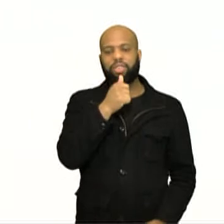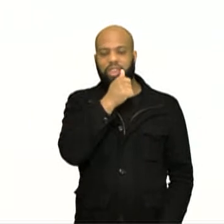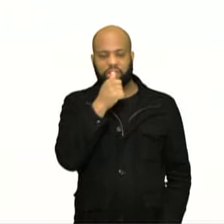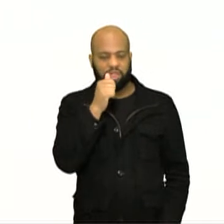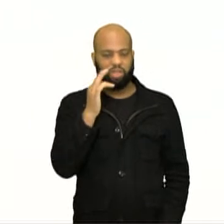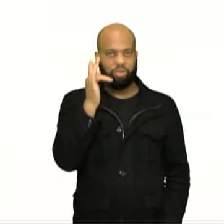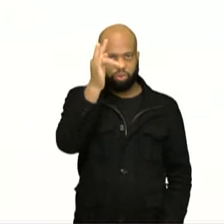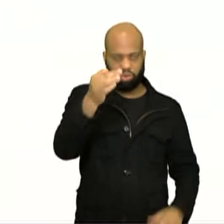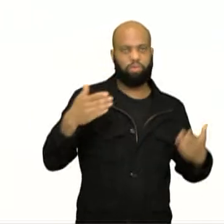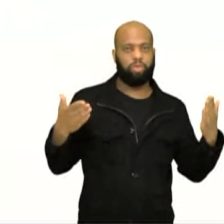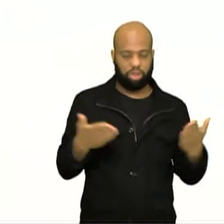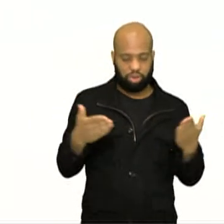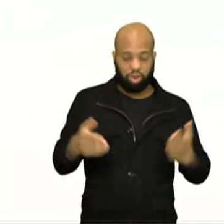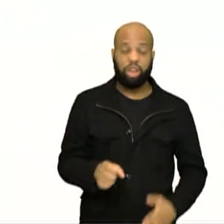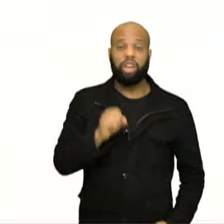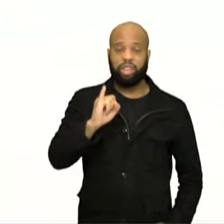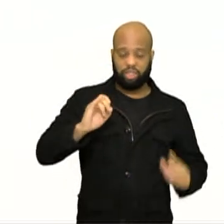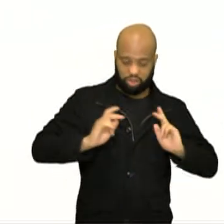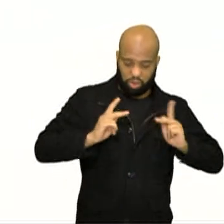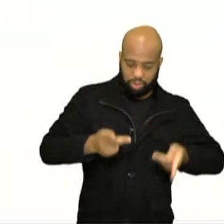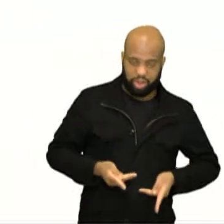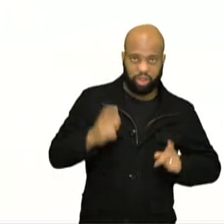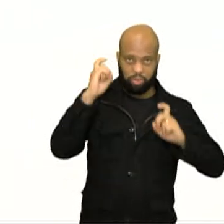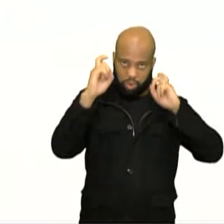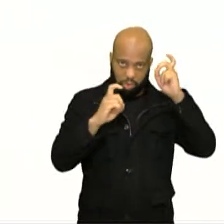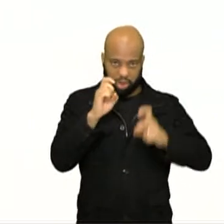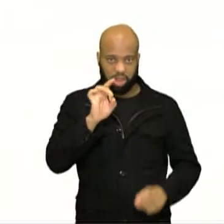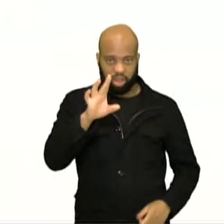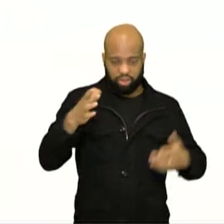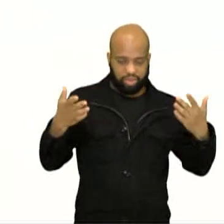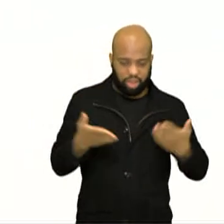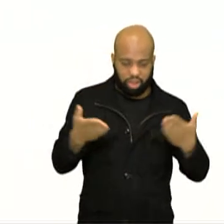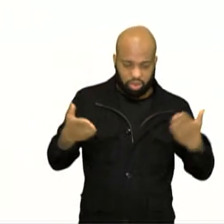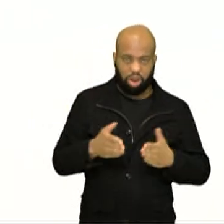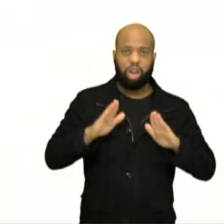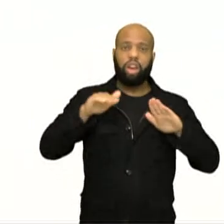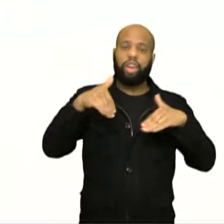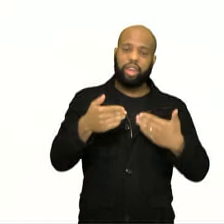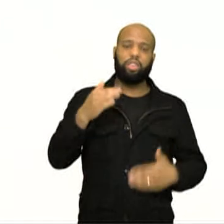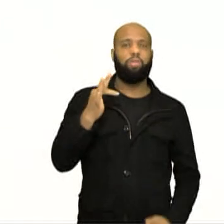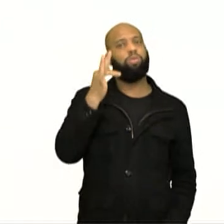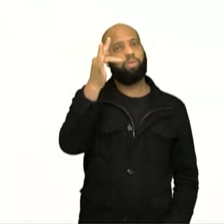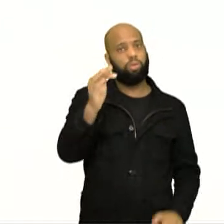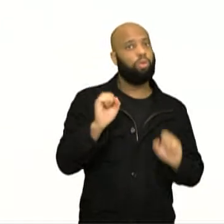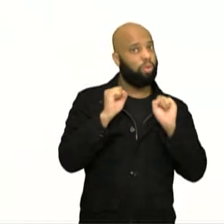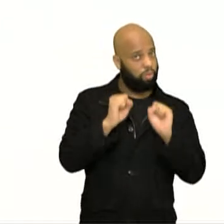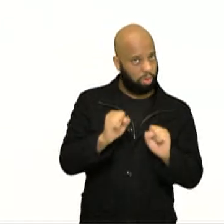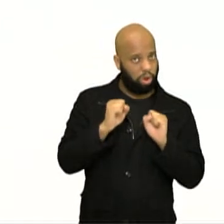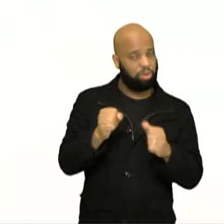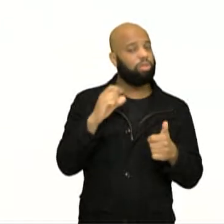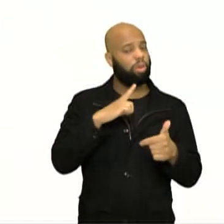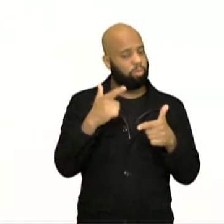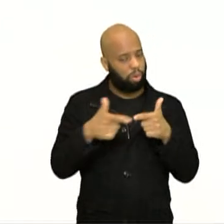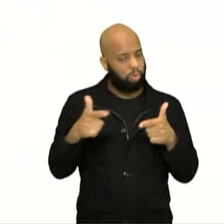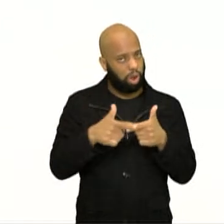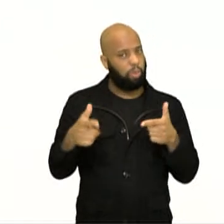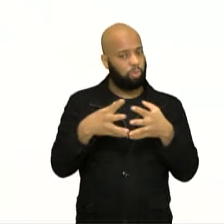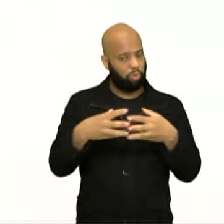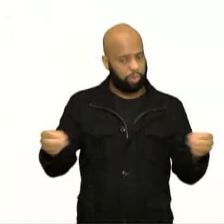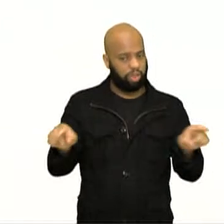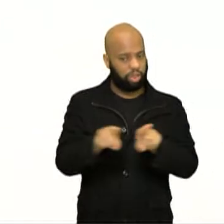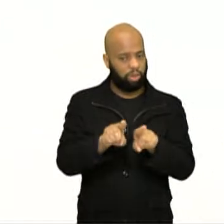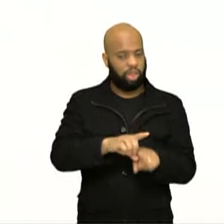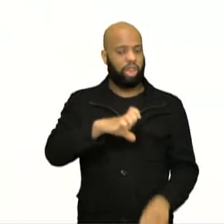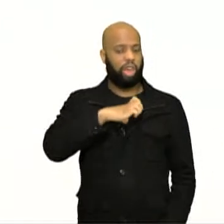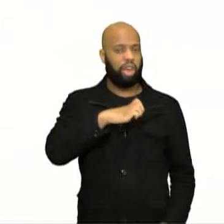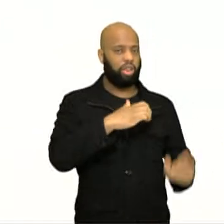presente. Se a humanidade se preocupar apenas com o presente, o futuro pode deixar de existir. A ética